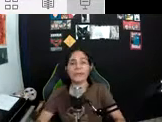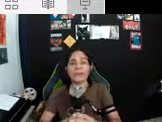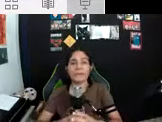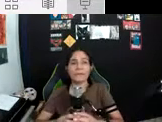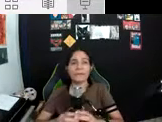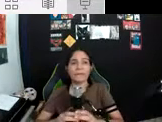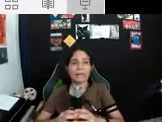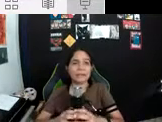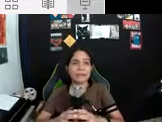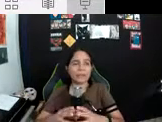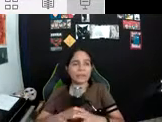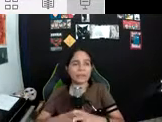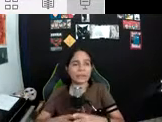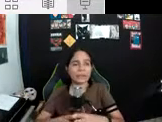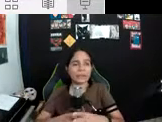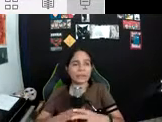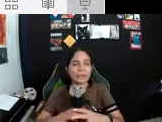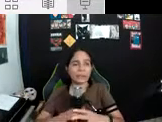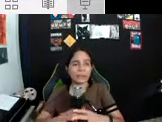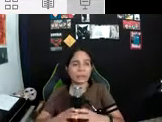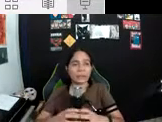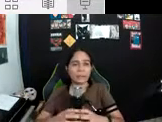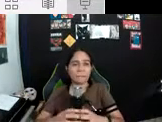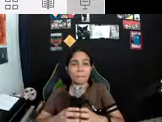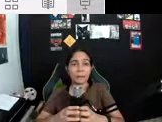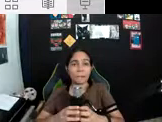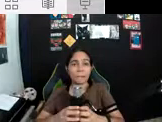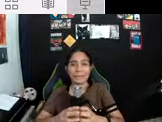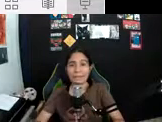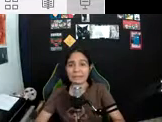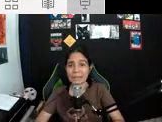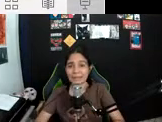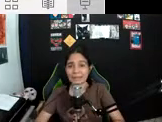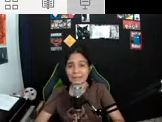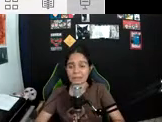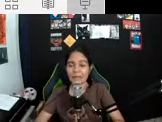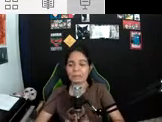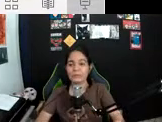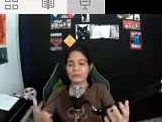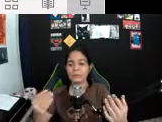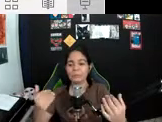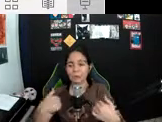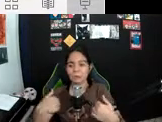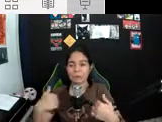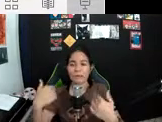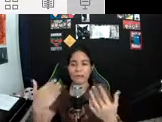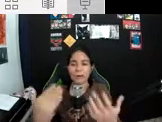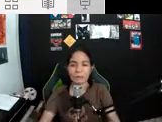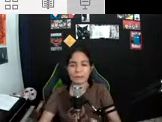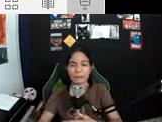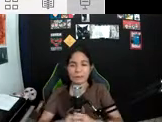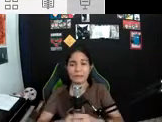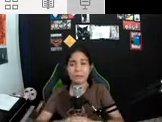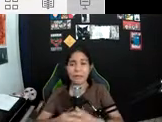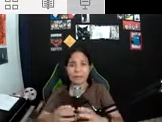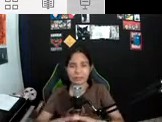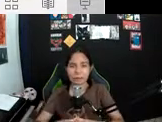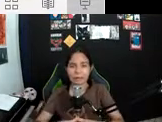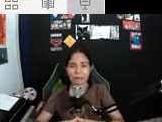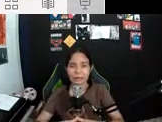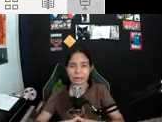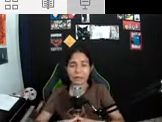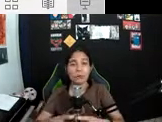Isso, gente, vale não apenas para pacientes, tá? No caso, profissional, paciente,